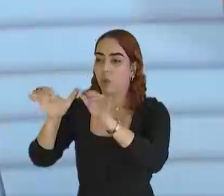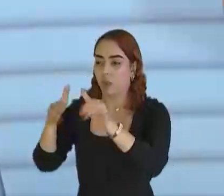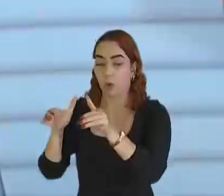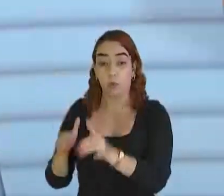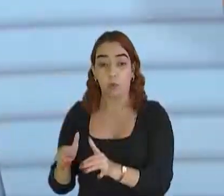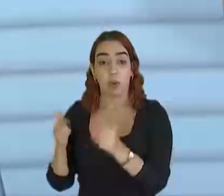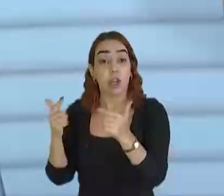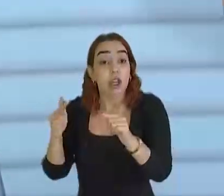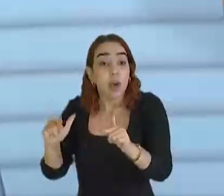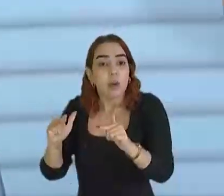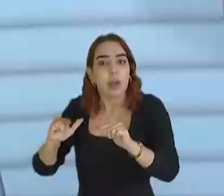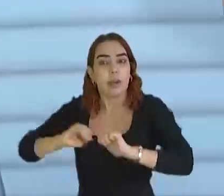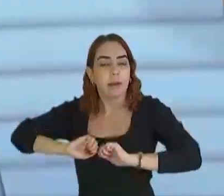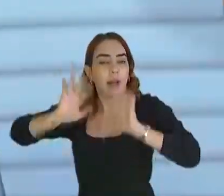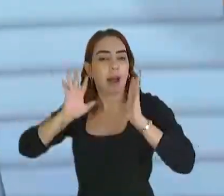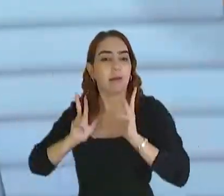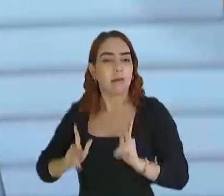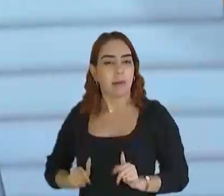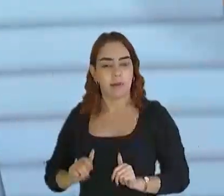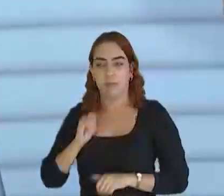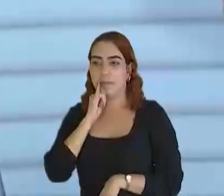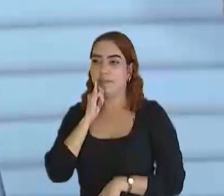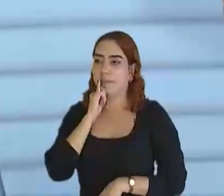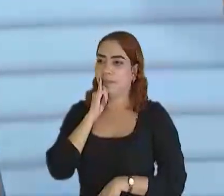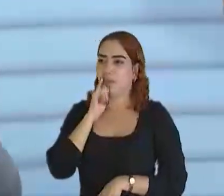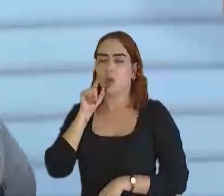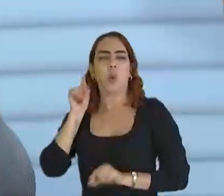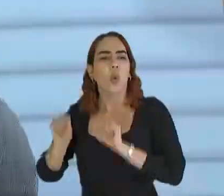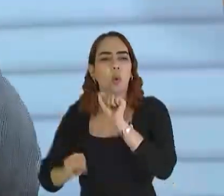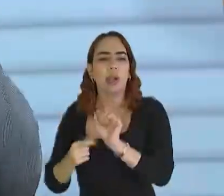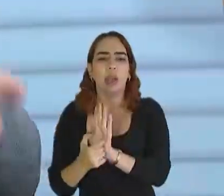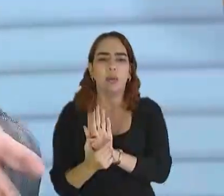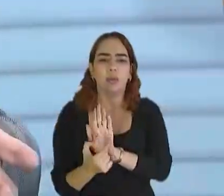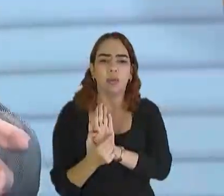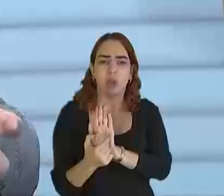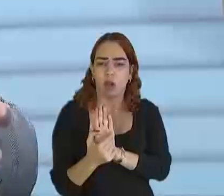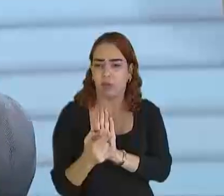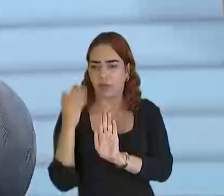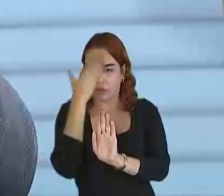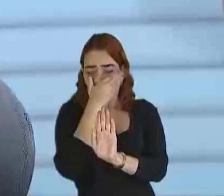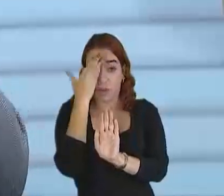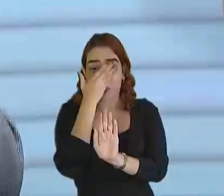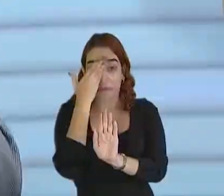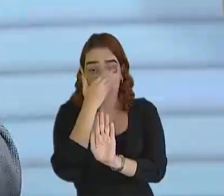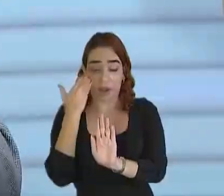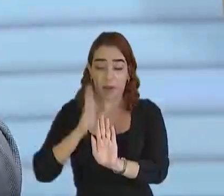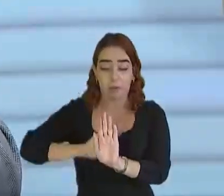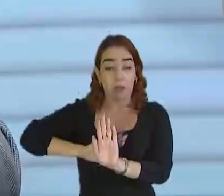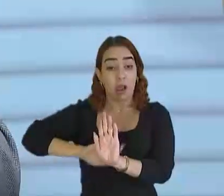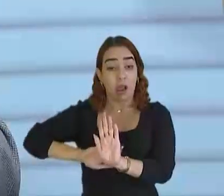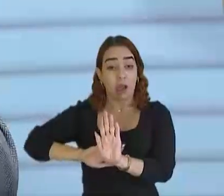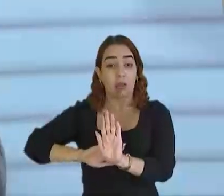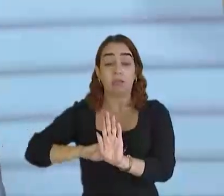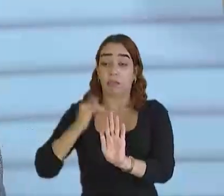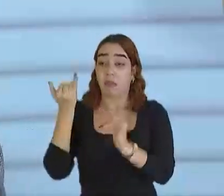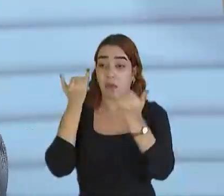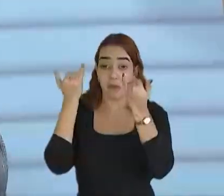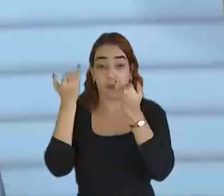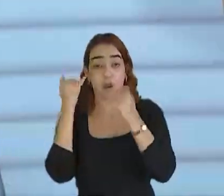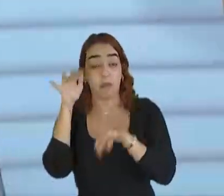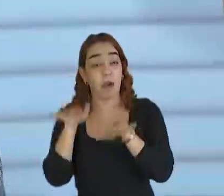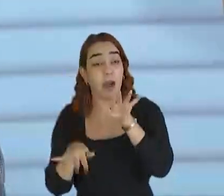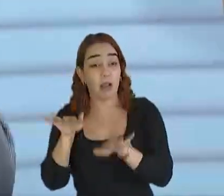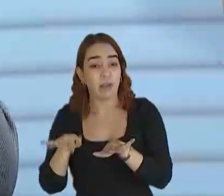não têm transparência. Você não tem transparência do algoritmo, né? Verdade. O que você vê e o que você lê na rede social, aparentemente é